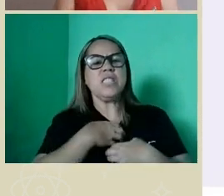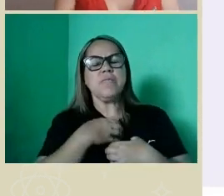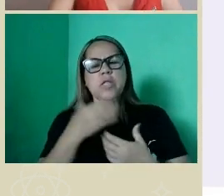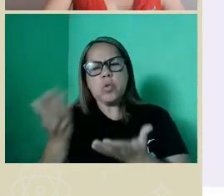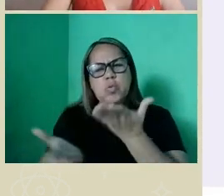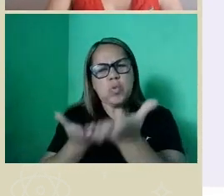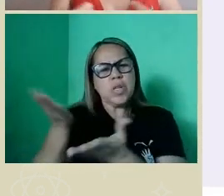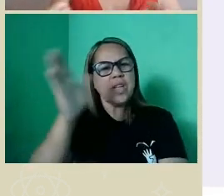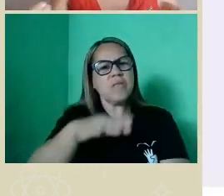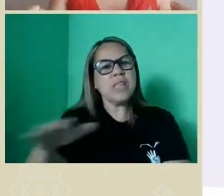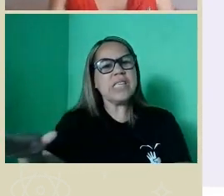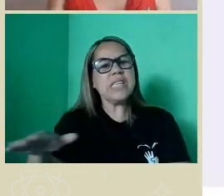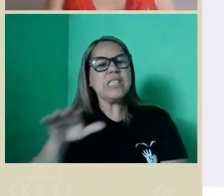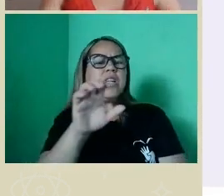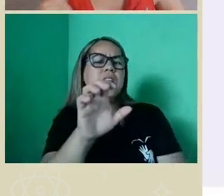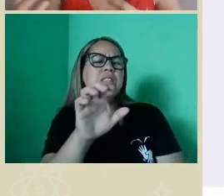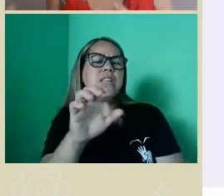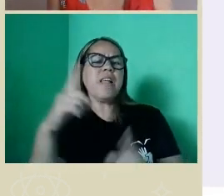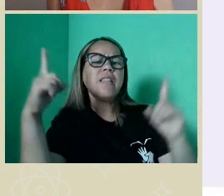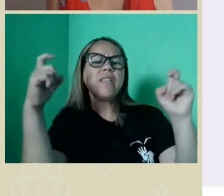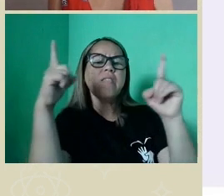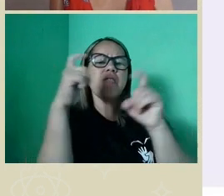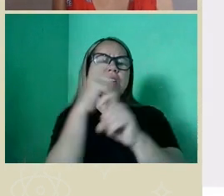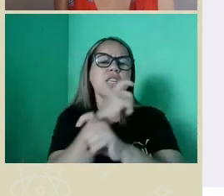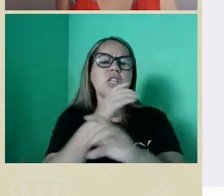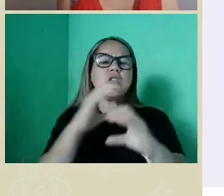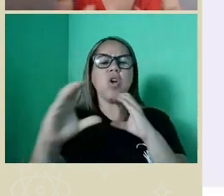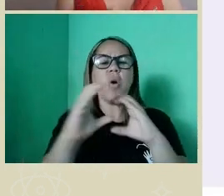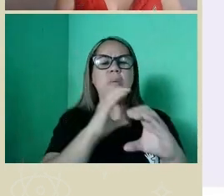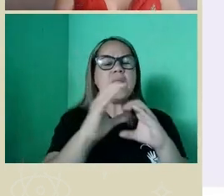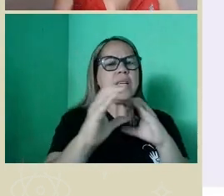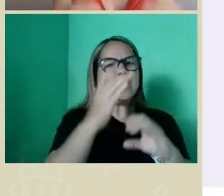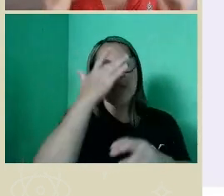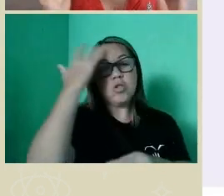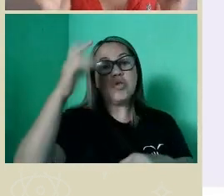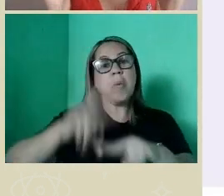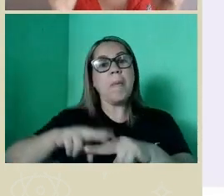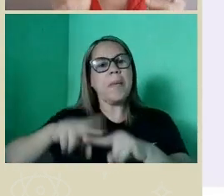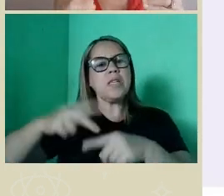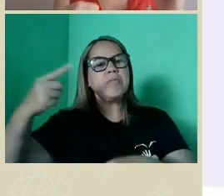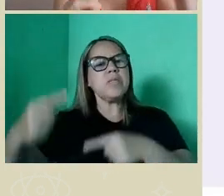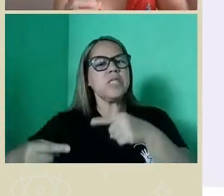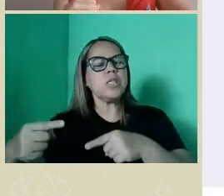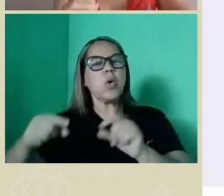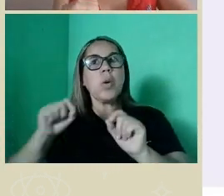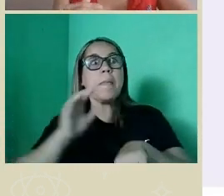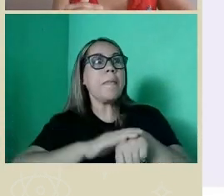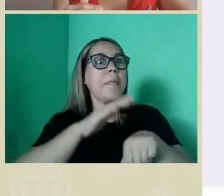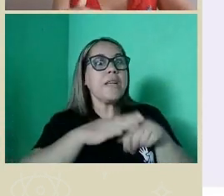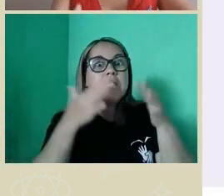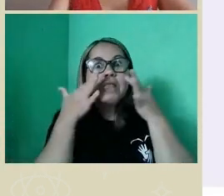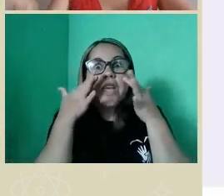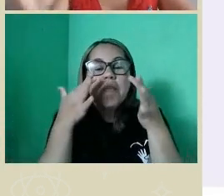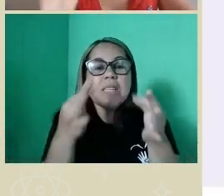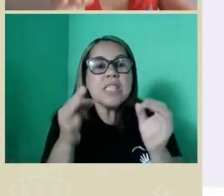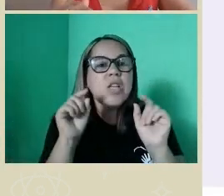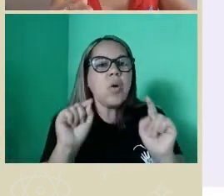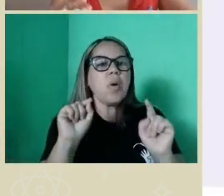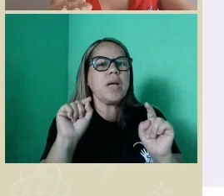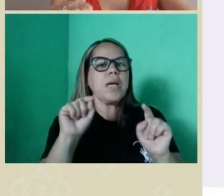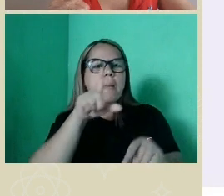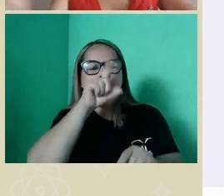dificuldade com a comunicação entre os presos políticos o que mais chama atenção é pássaros proibidos